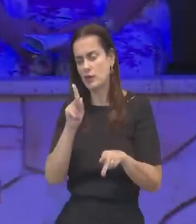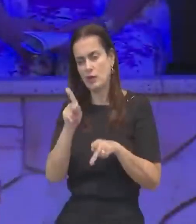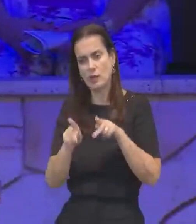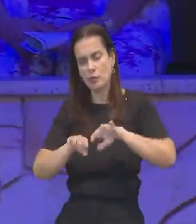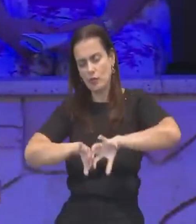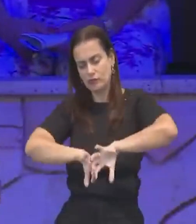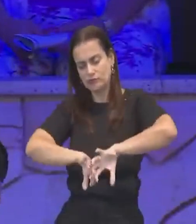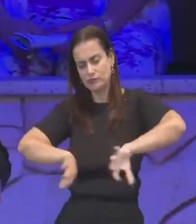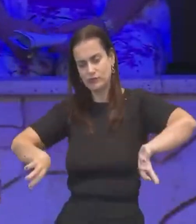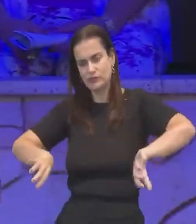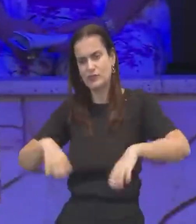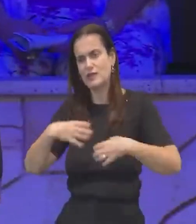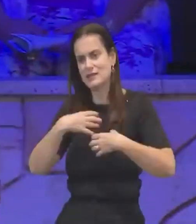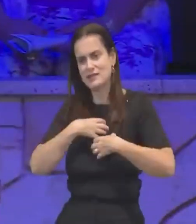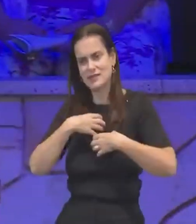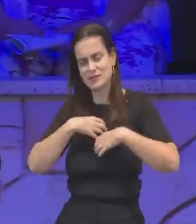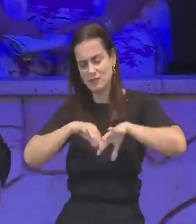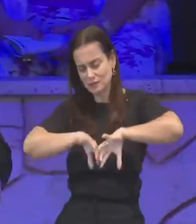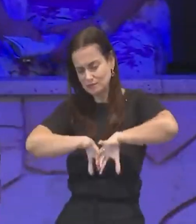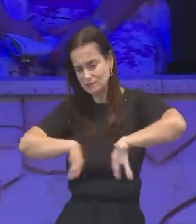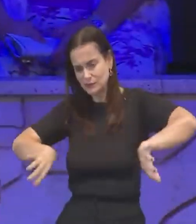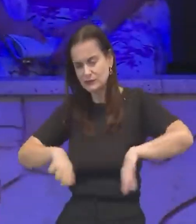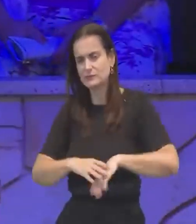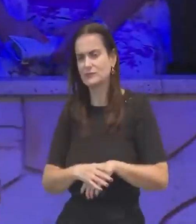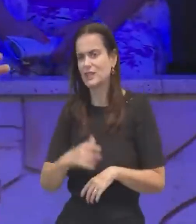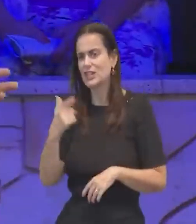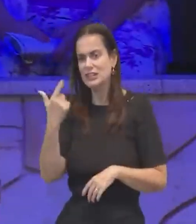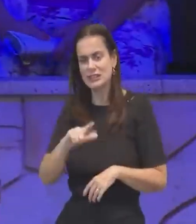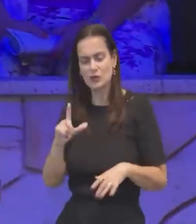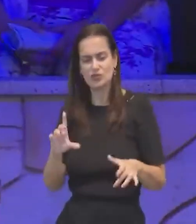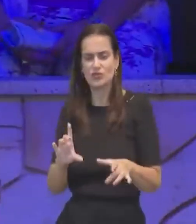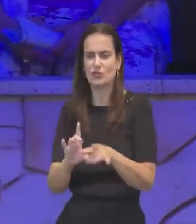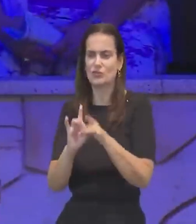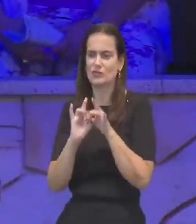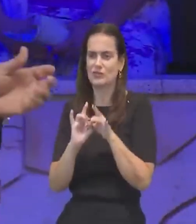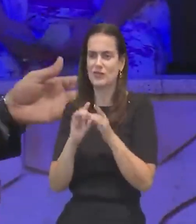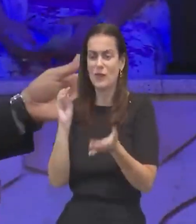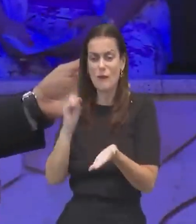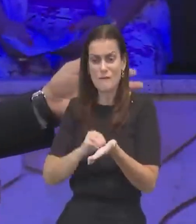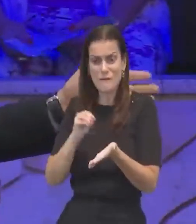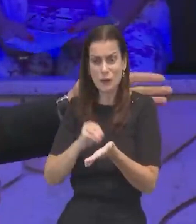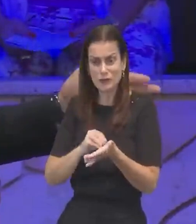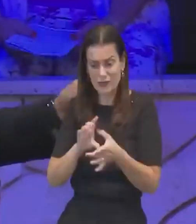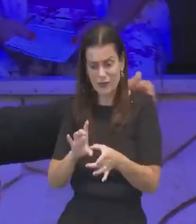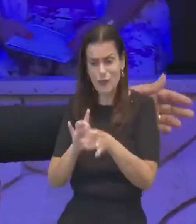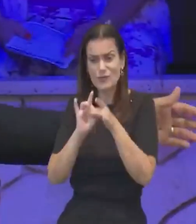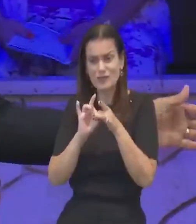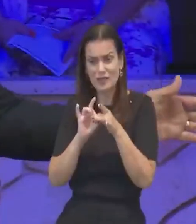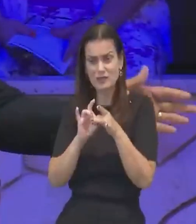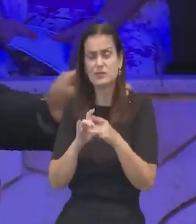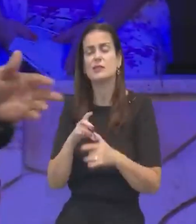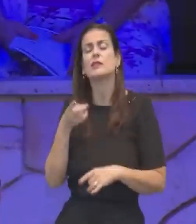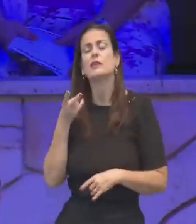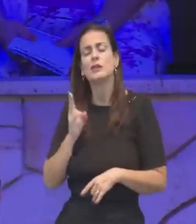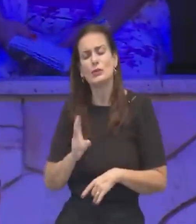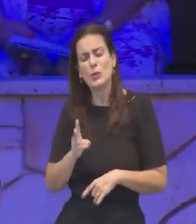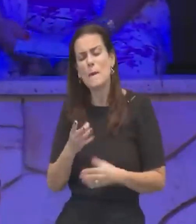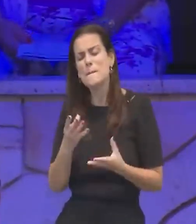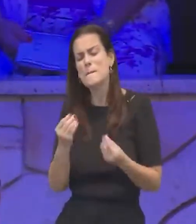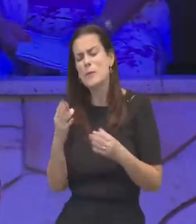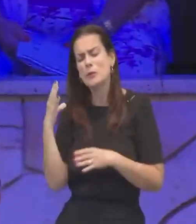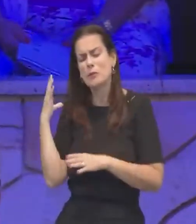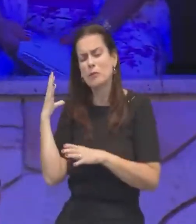divididos, sentimentos separados, não havia unidade, e essa falta de unidade permaneceu e perdurou durante